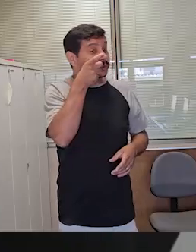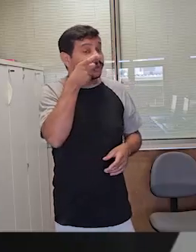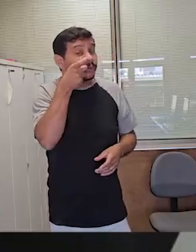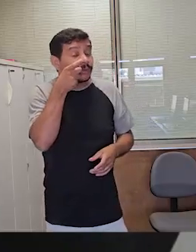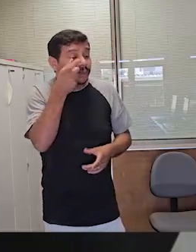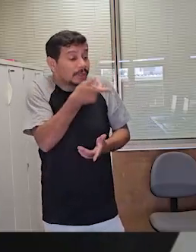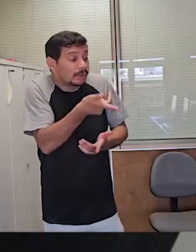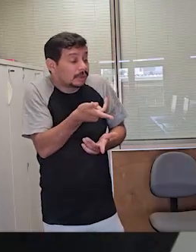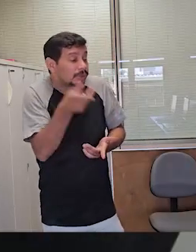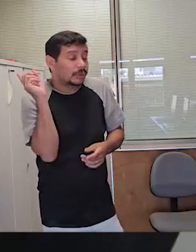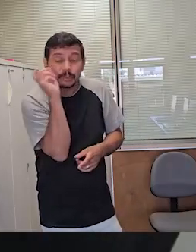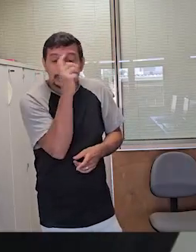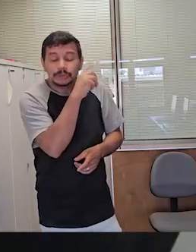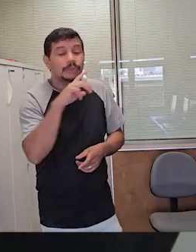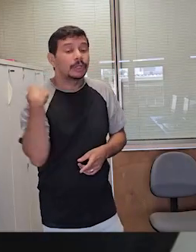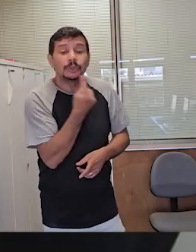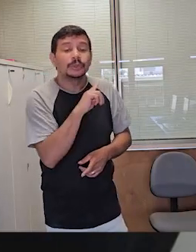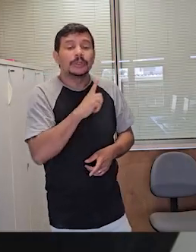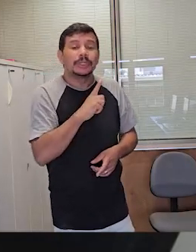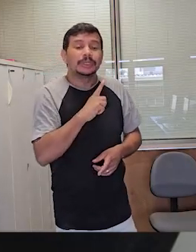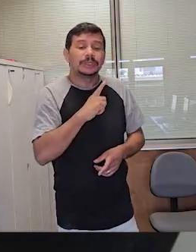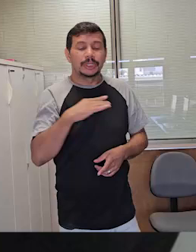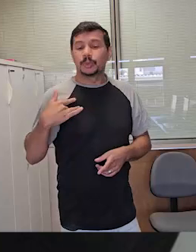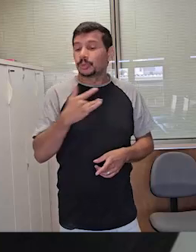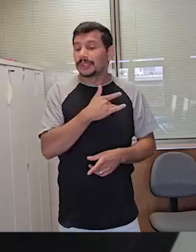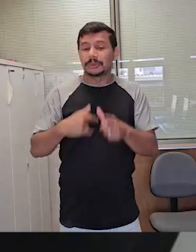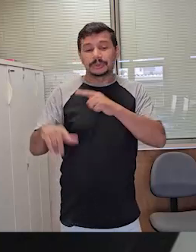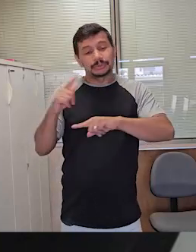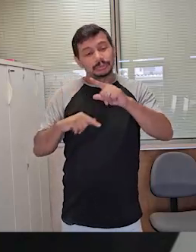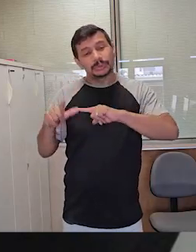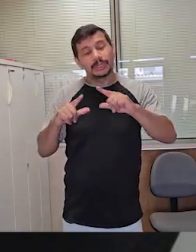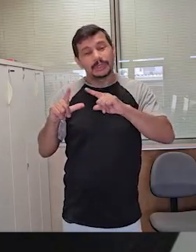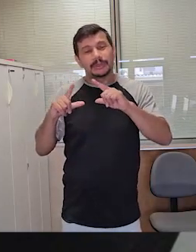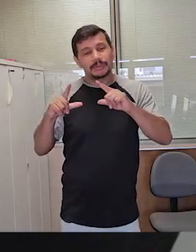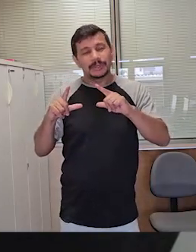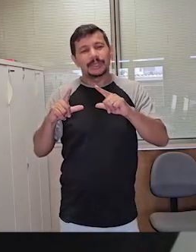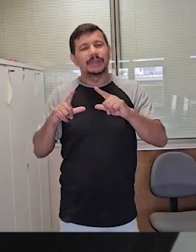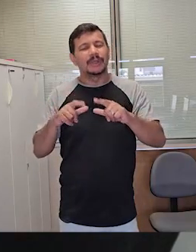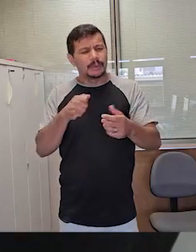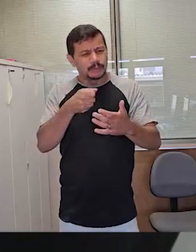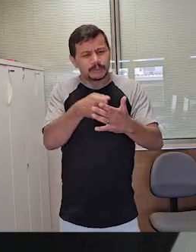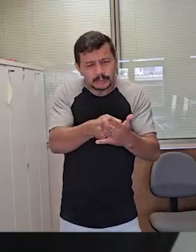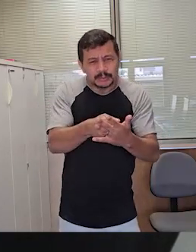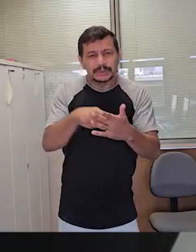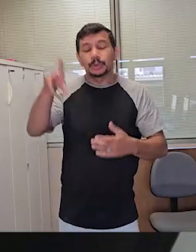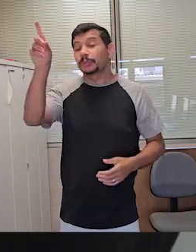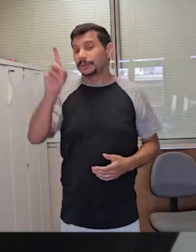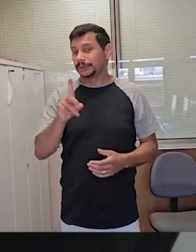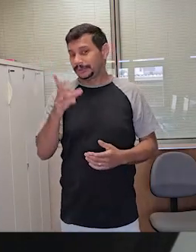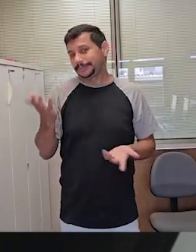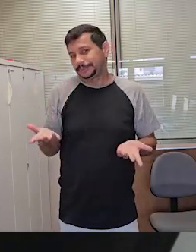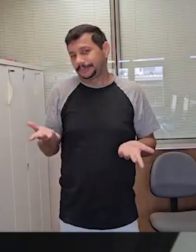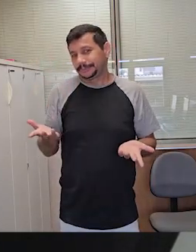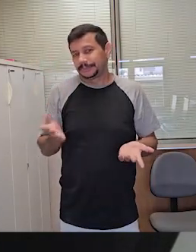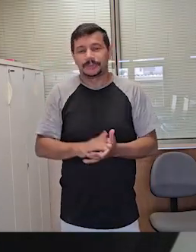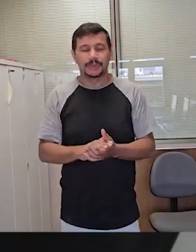que quais as dificuldades que a gente tem no âmbito de saúde do trabalhador, inclusive para fazer a saúde do trabalhador se transformar em direito. Porque